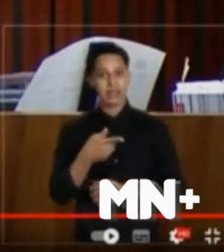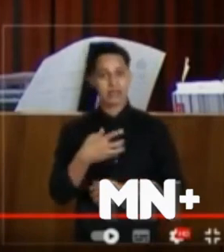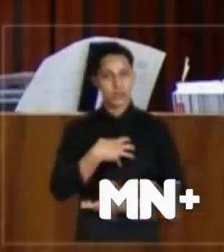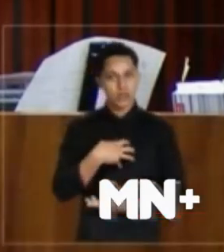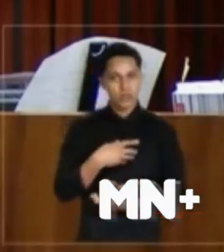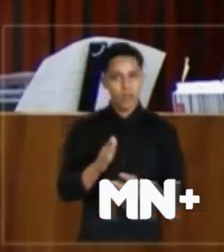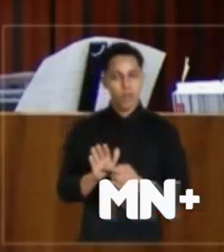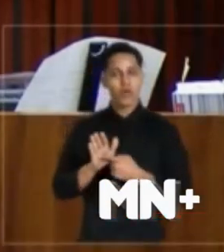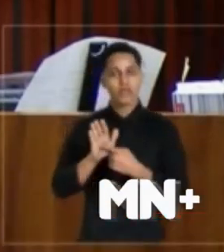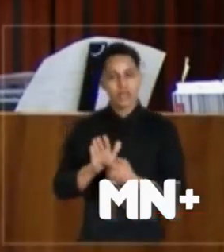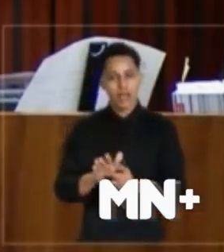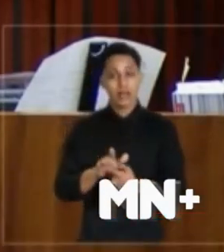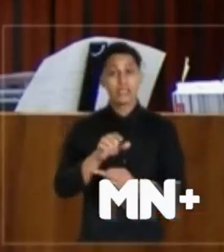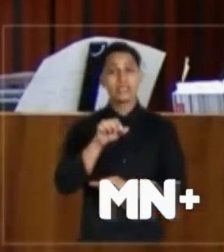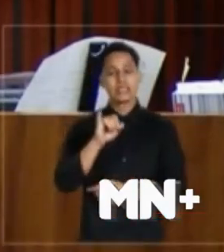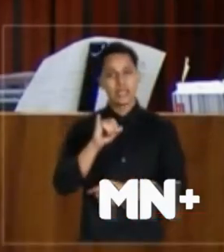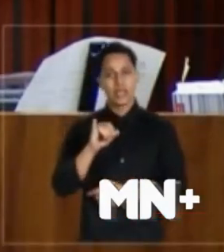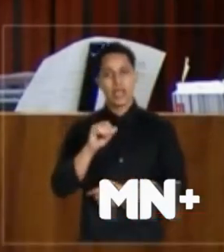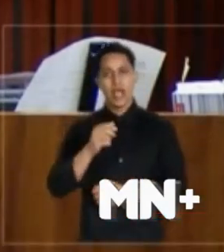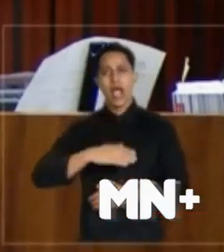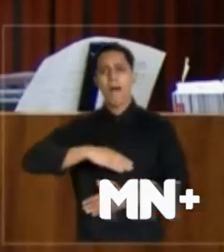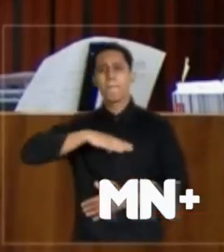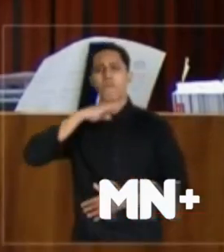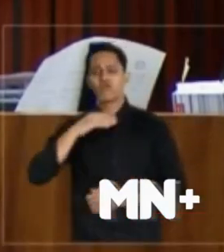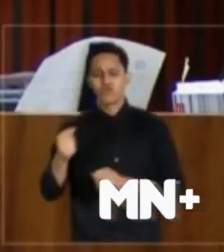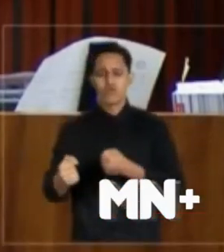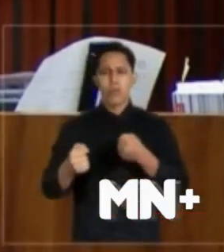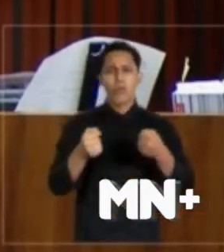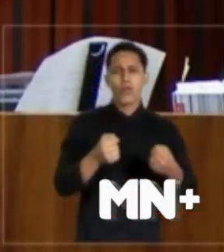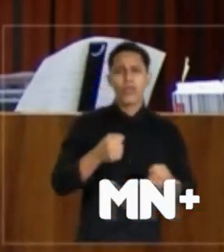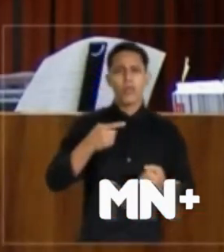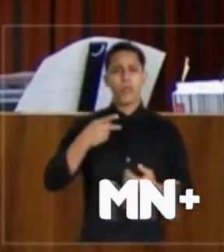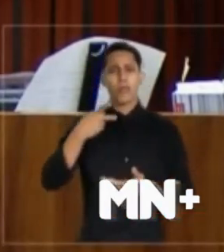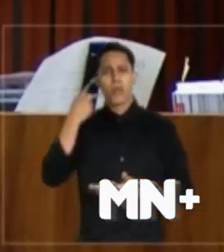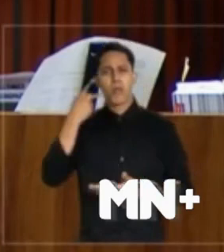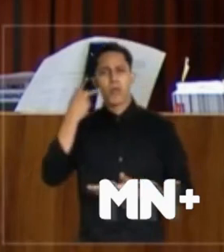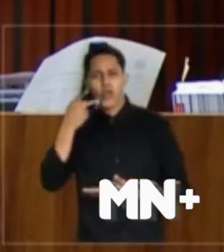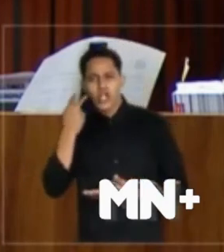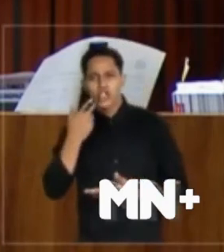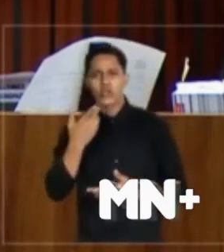esperava que Deus Bote. tocasse o coração Coloque de aí, vamos lá. Alexandre.